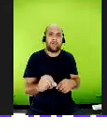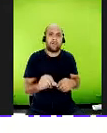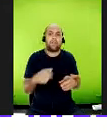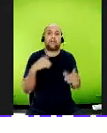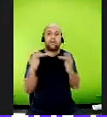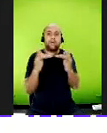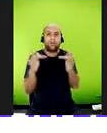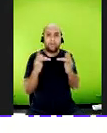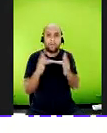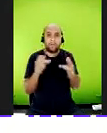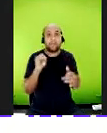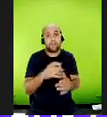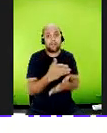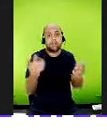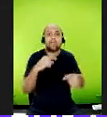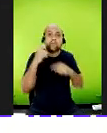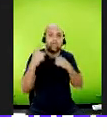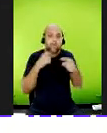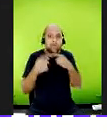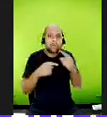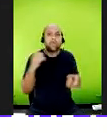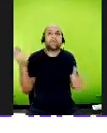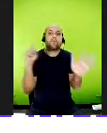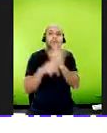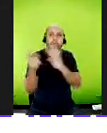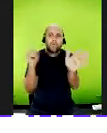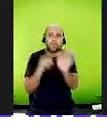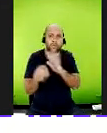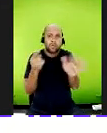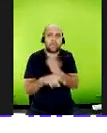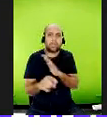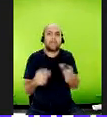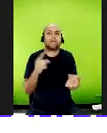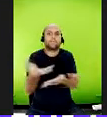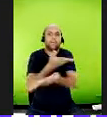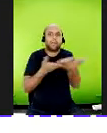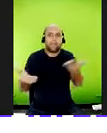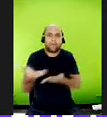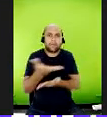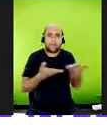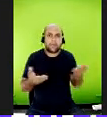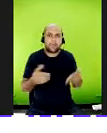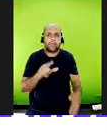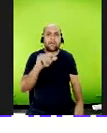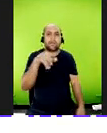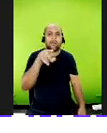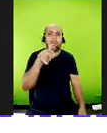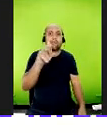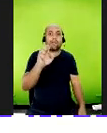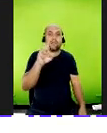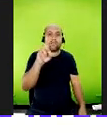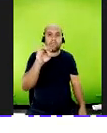contatos se vocês tiverem dúvidas perguntas e quiserem a interagir meu LinkedIn a Capina